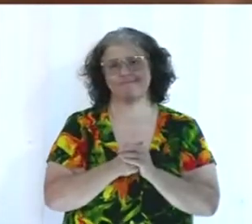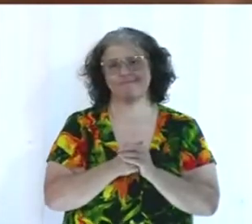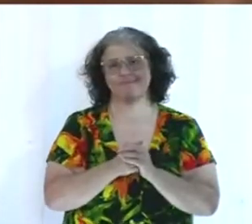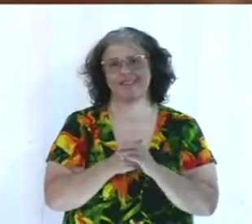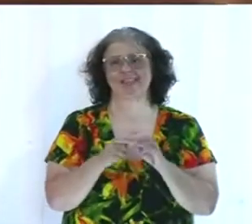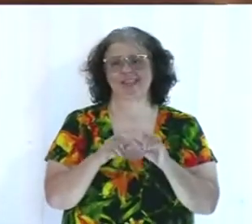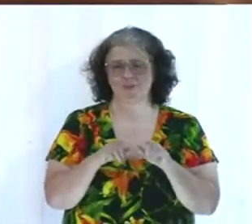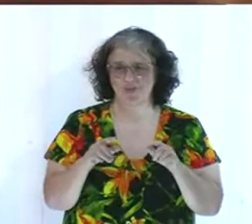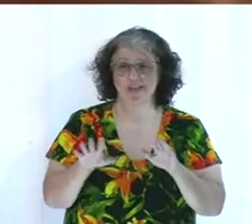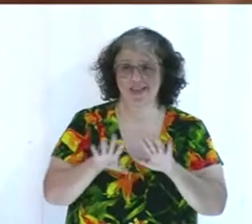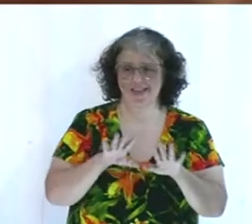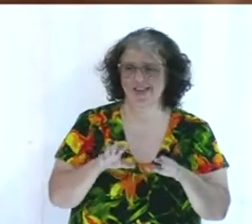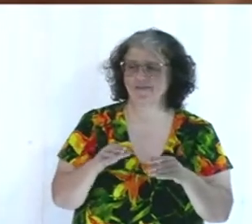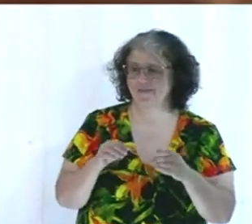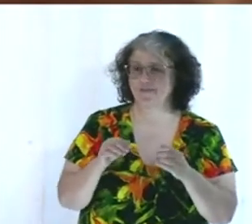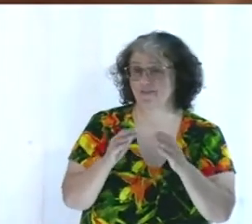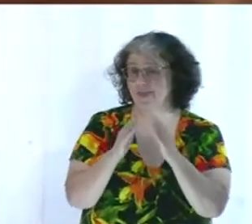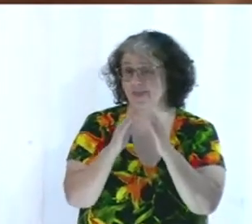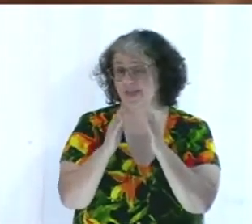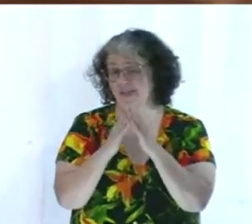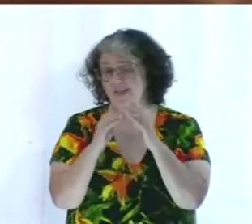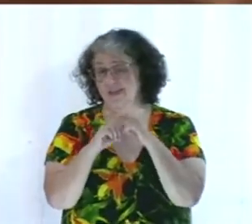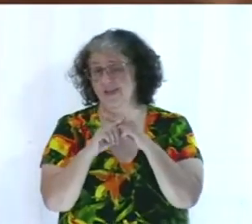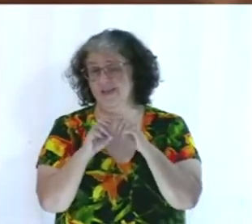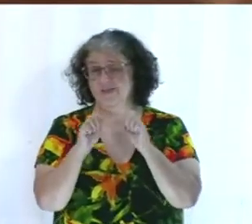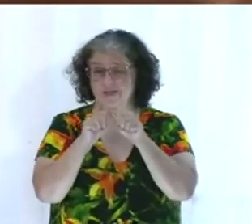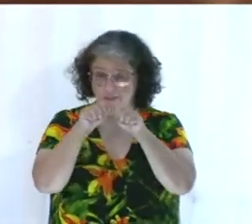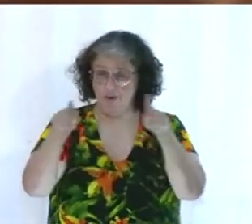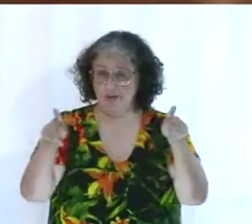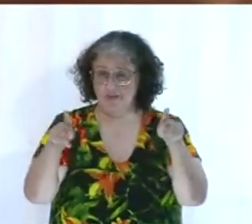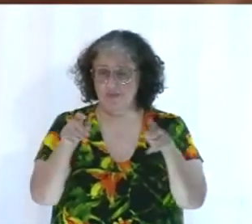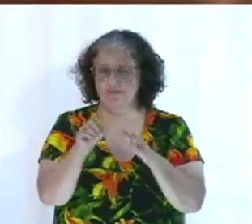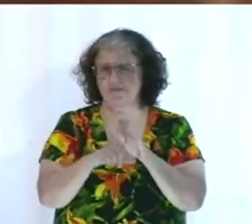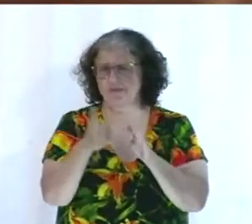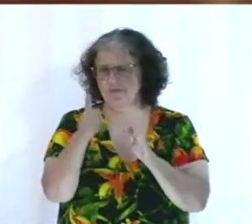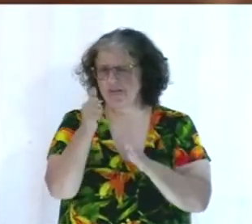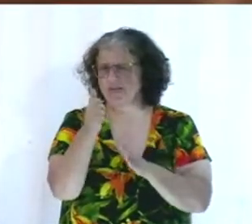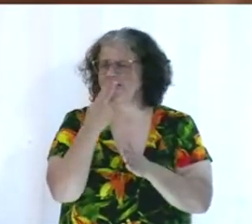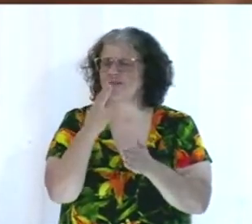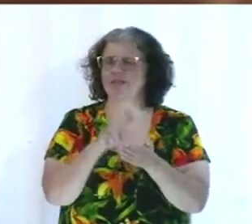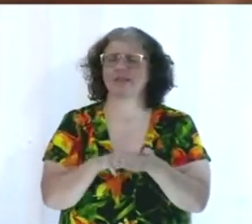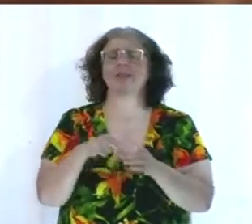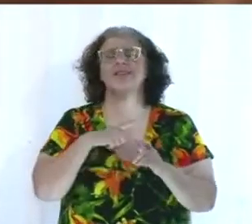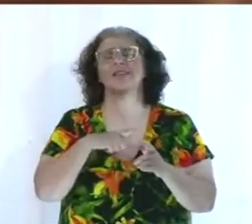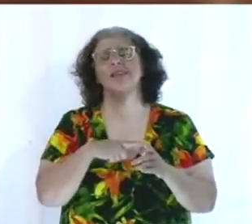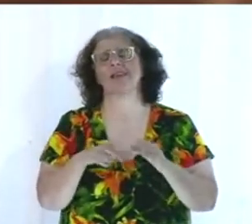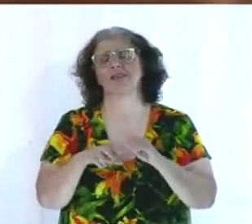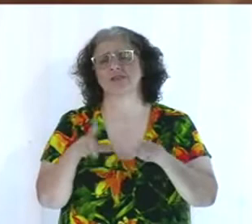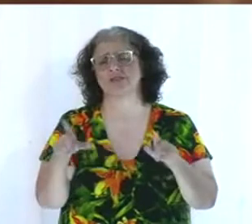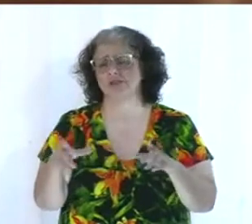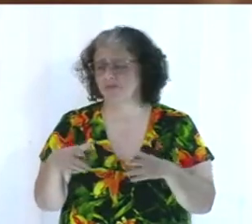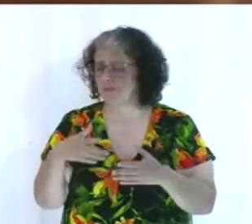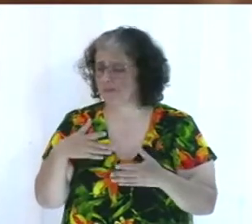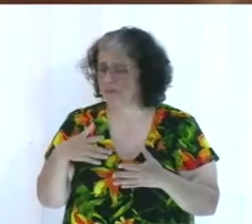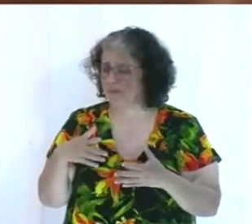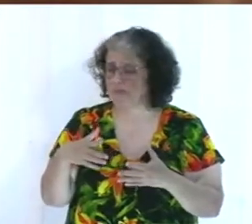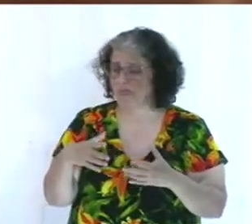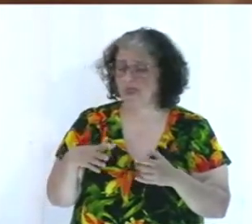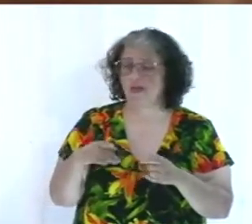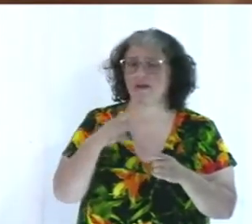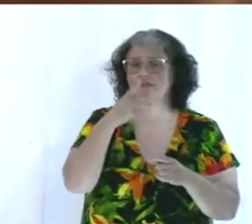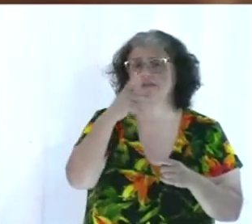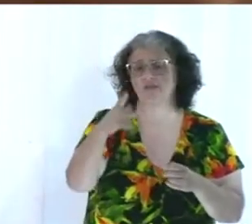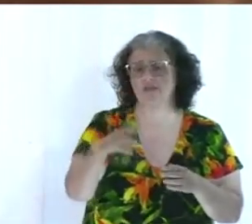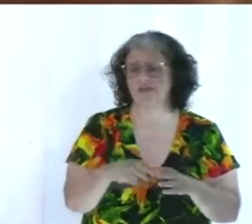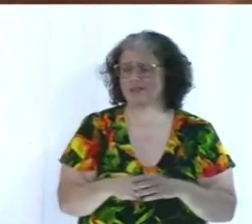amor. Aquela igreja tinha caído na mesmice. Então, mais do que você defender genuinamente a fé reformada,